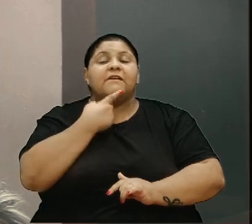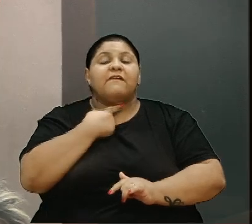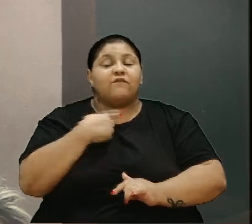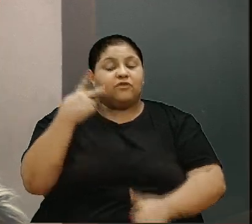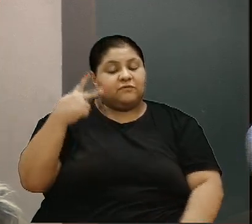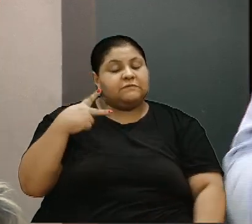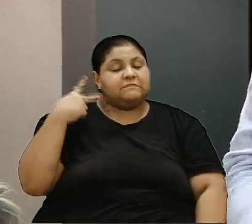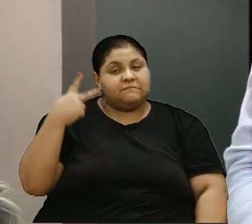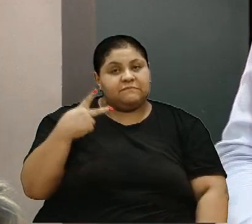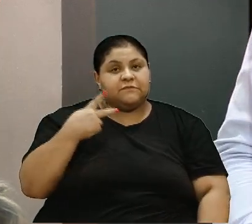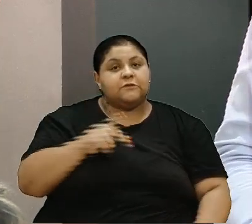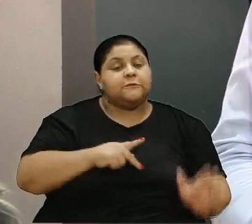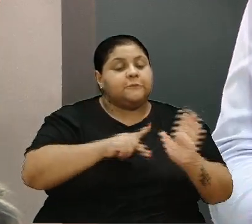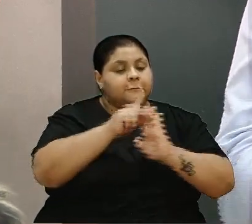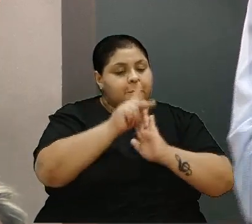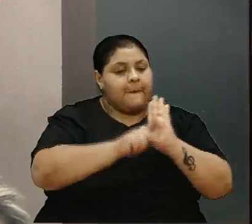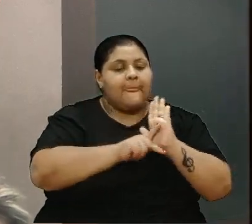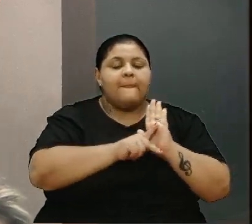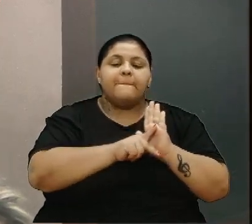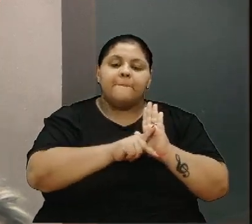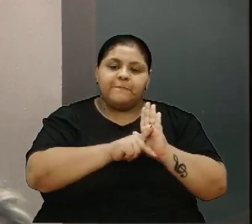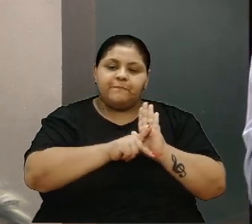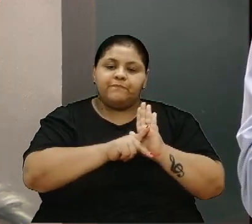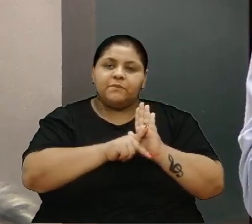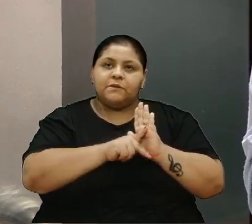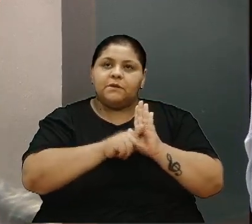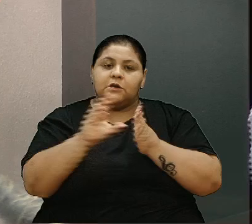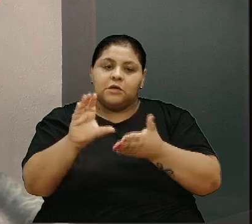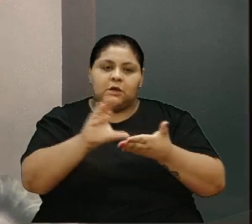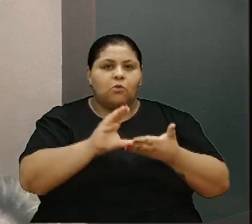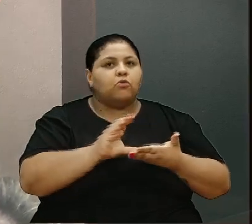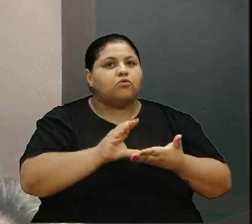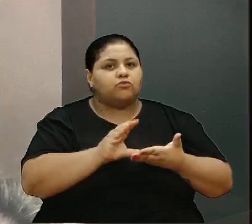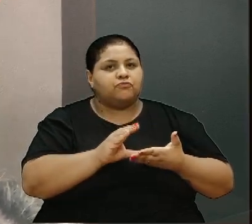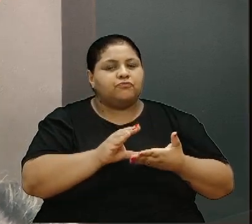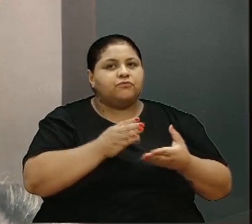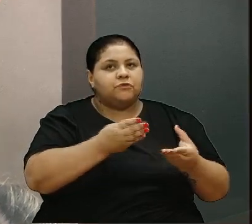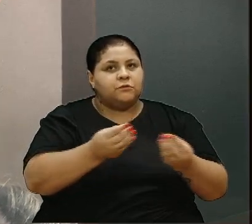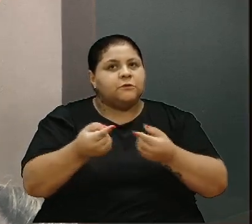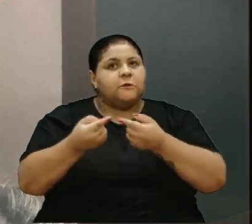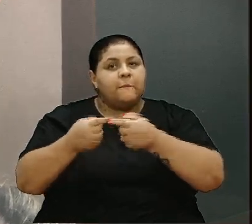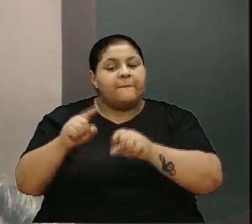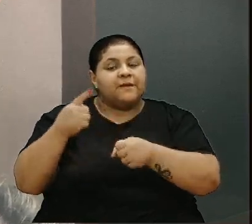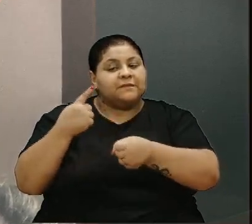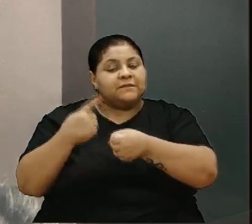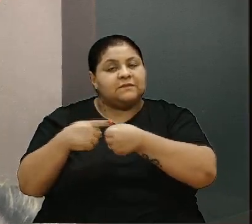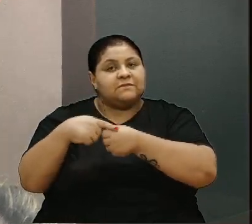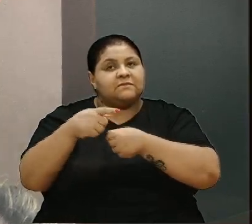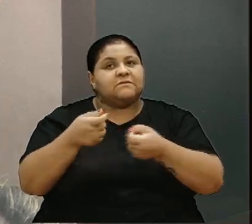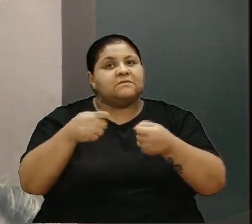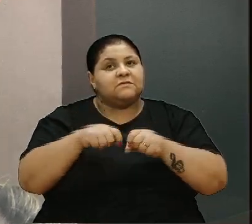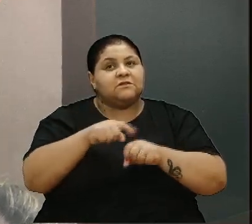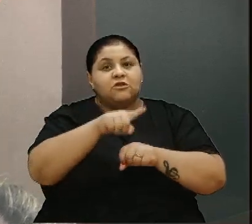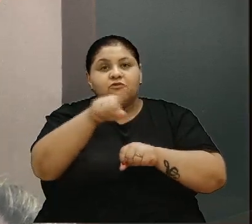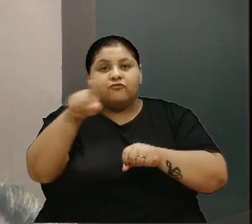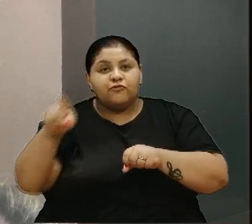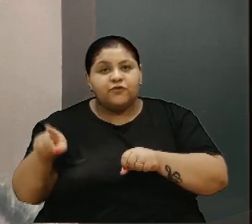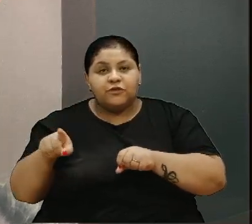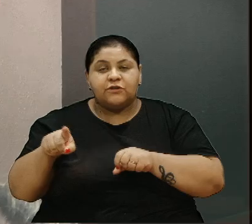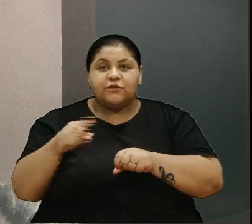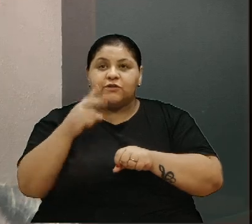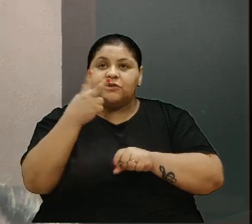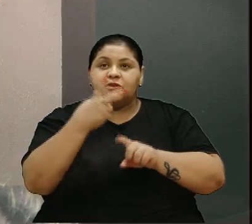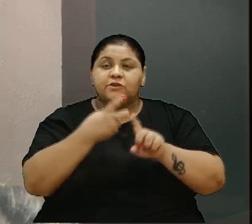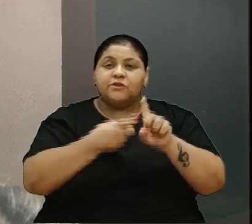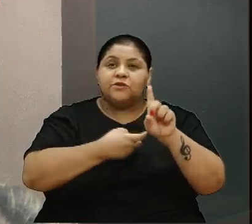política, projetos e recurso pesado, mas a nossa cidade precisa, porque vocês vão ficar 2